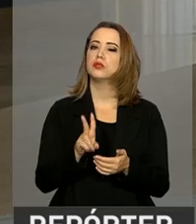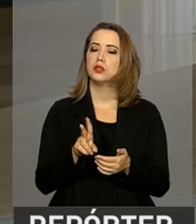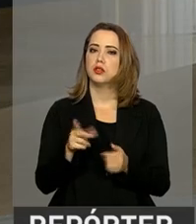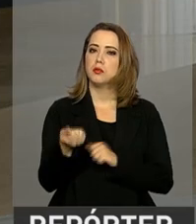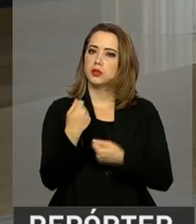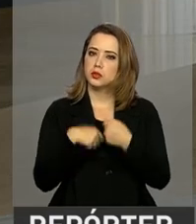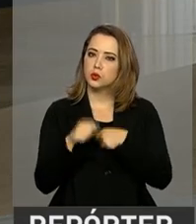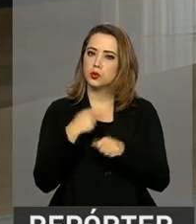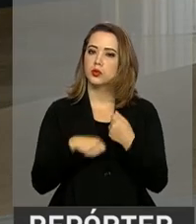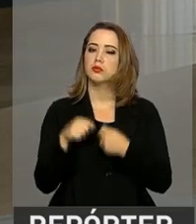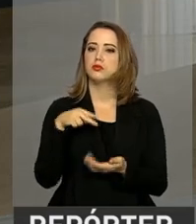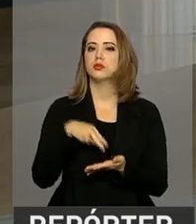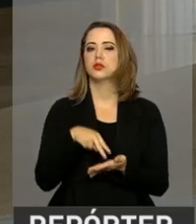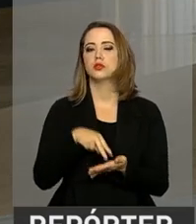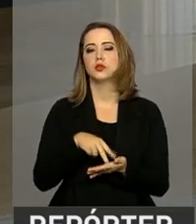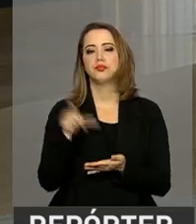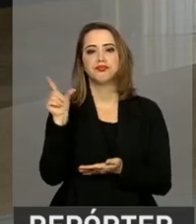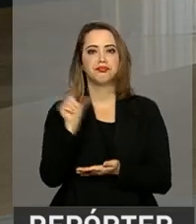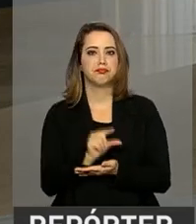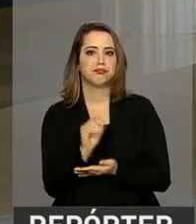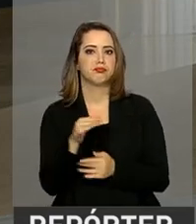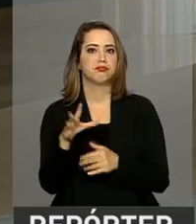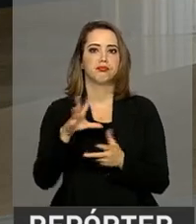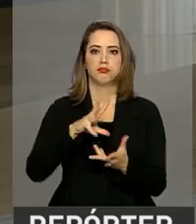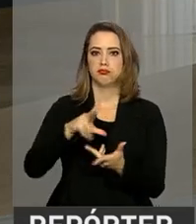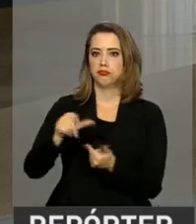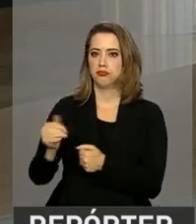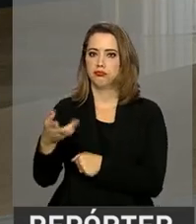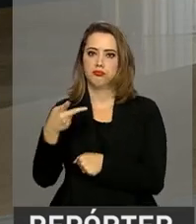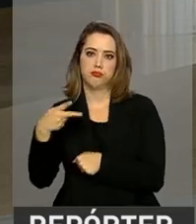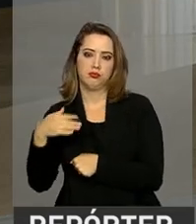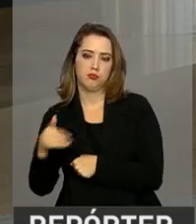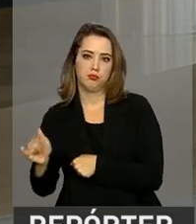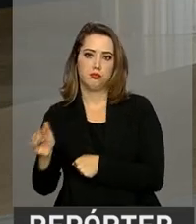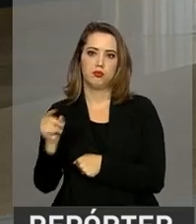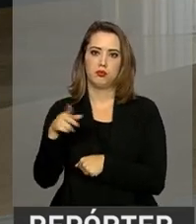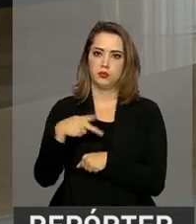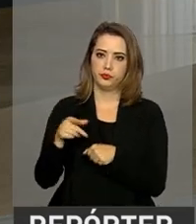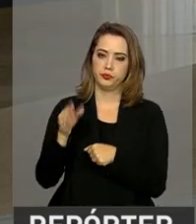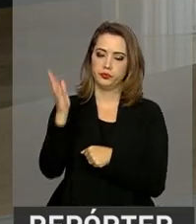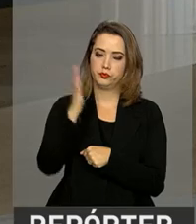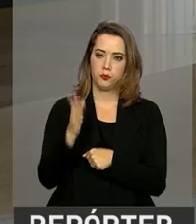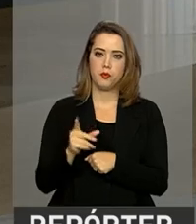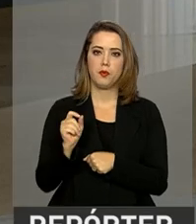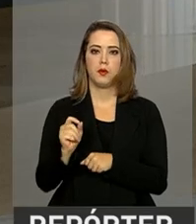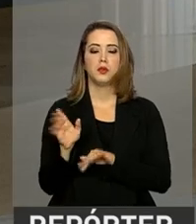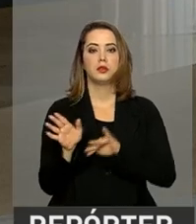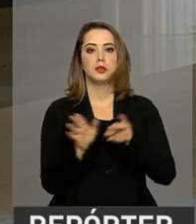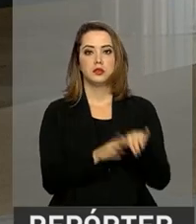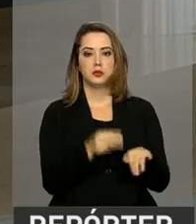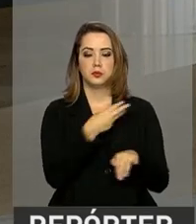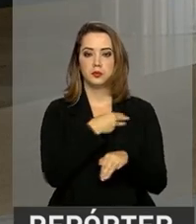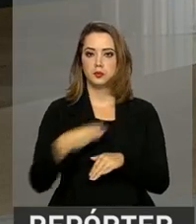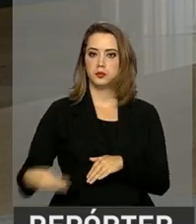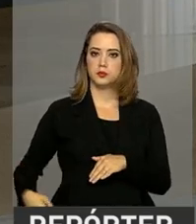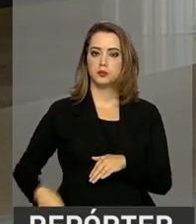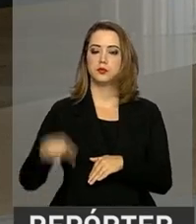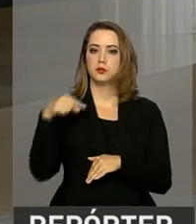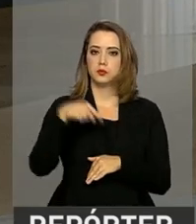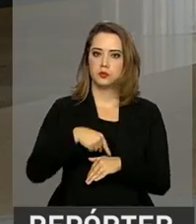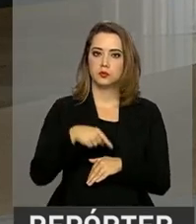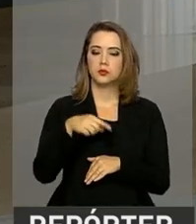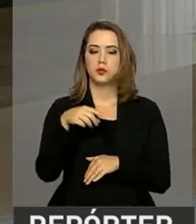baixa exposição internacional o ministro da Fazenda Henrique Meirelles vai se encontrar daqui a pouquinho com o embaixador do Reino Unido no Brasil